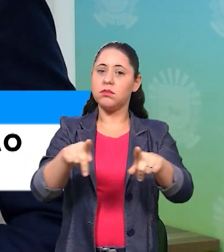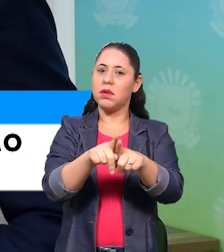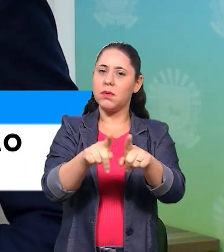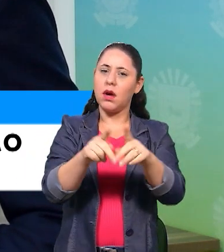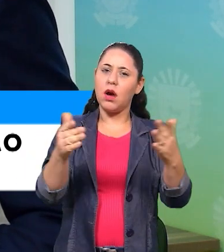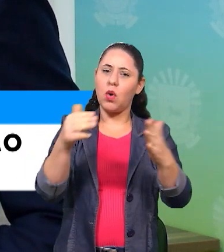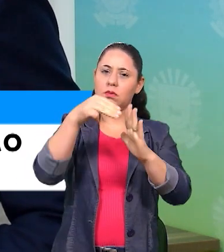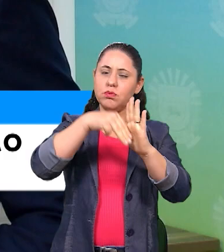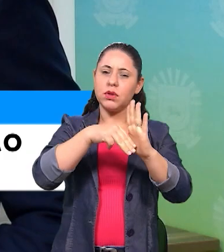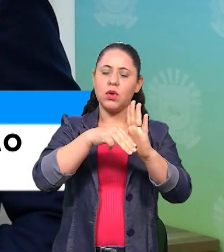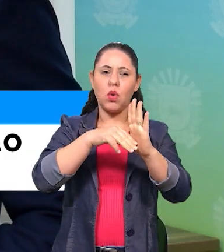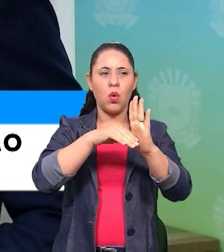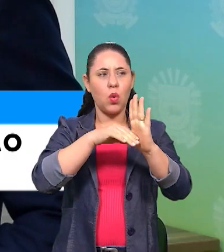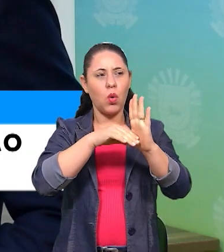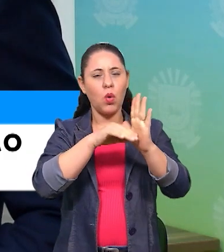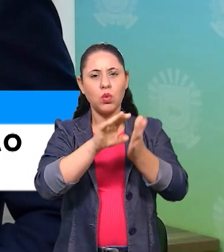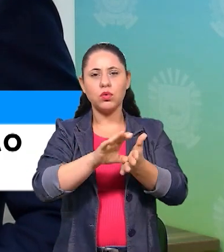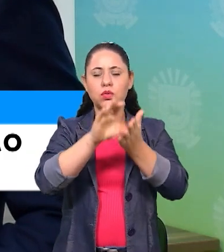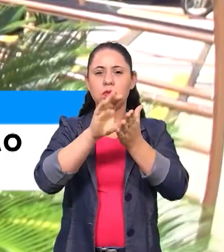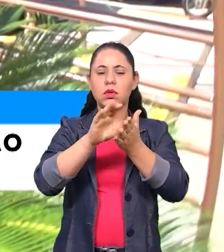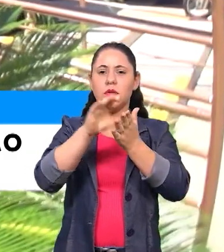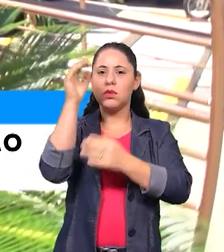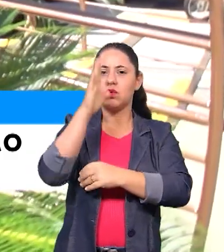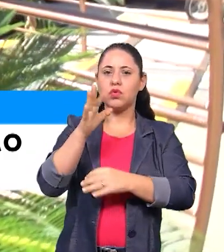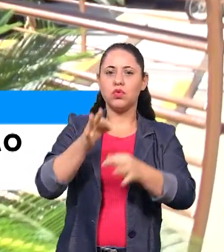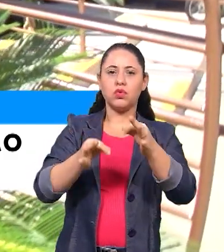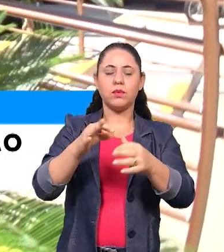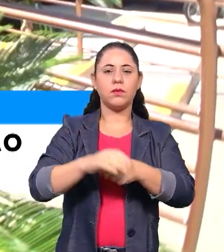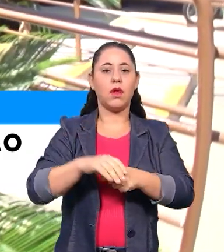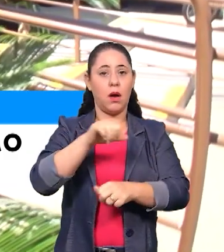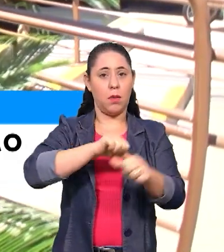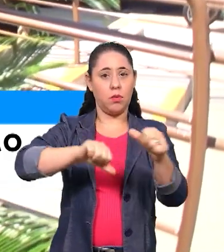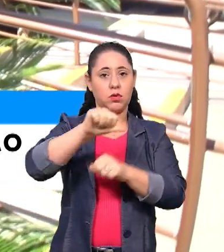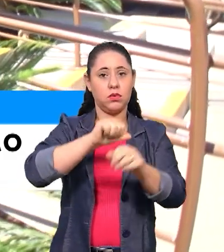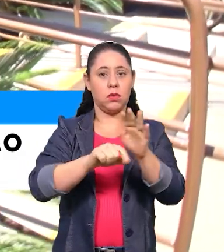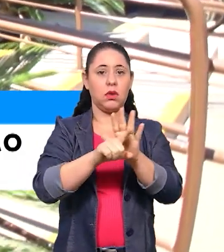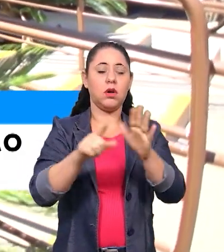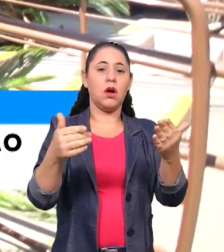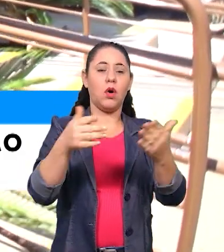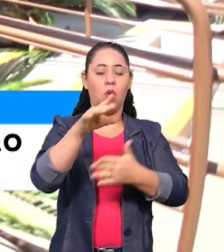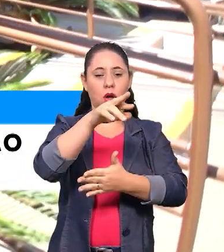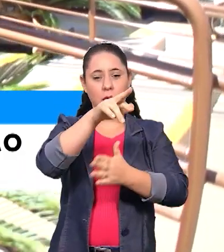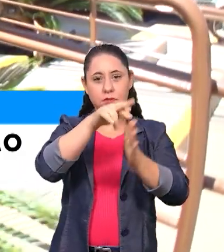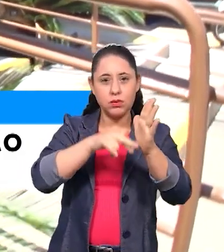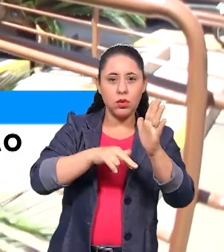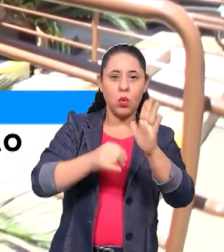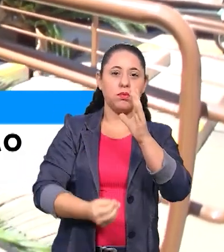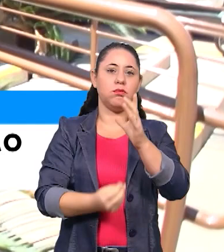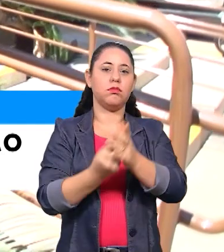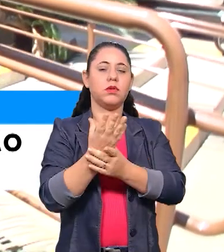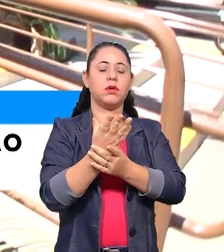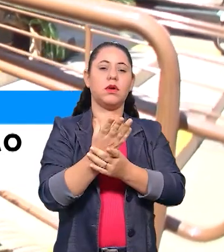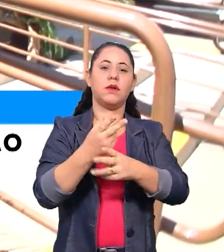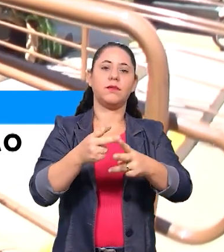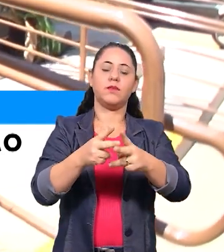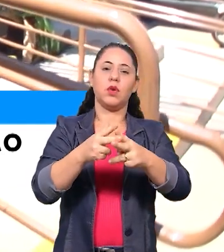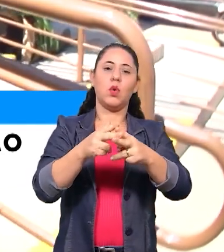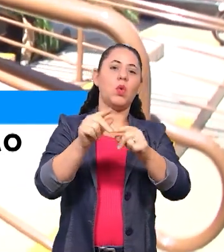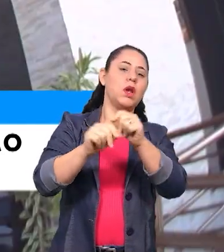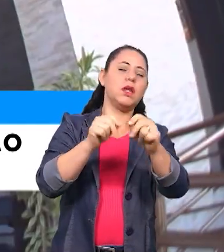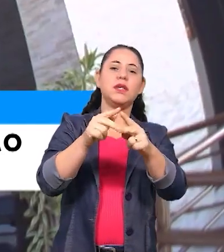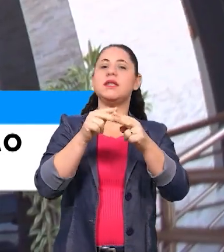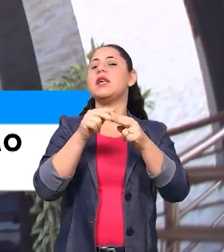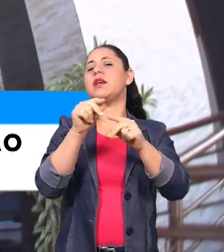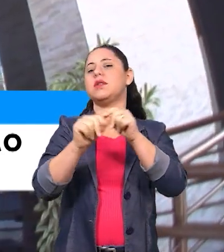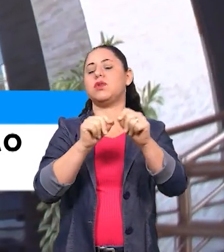segue resolução do Conselho Nacional de Justiça. De acordo com a alteração legislativa, fica regulamentada a instituição da licença